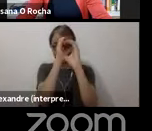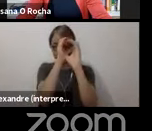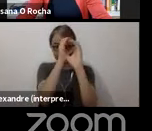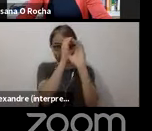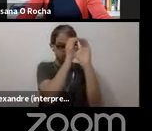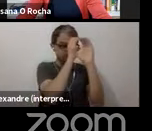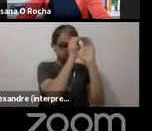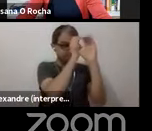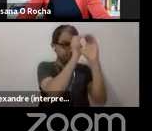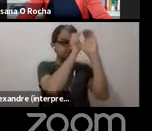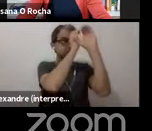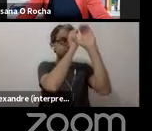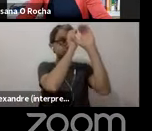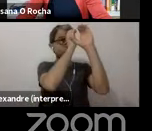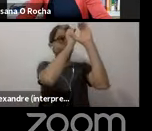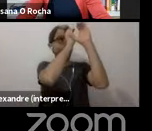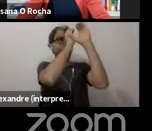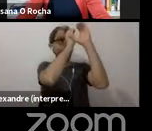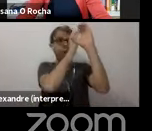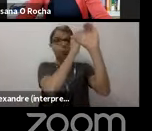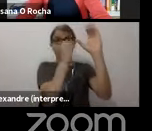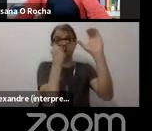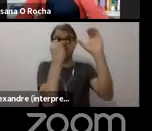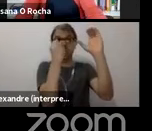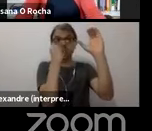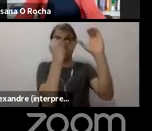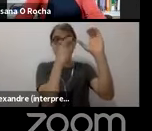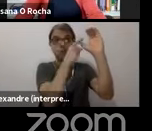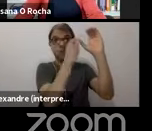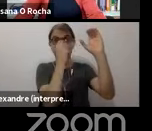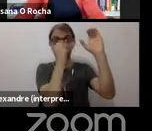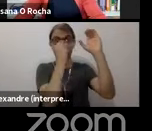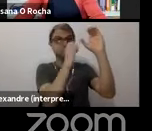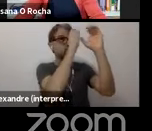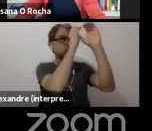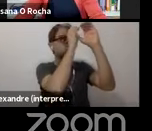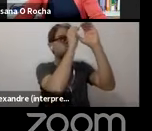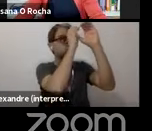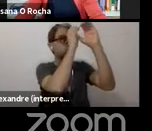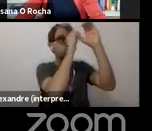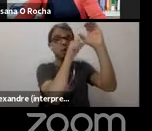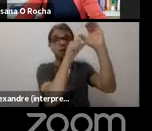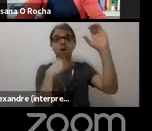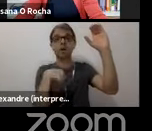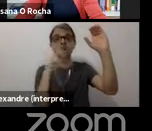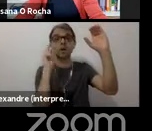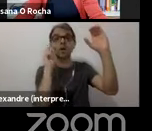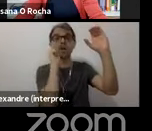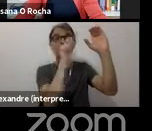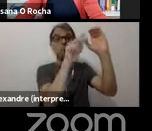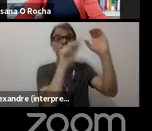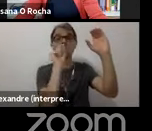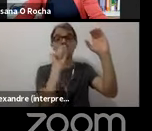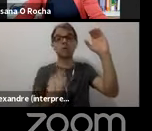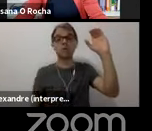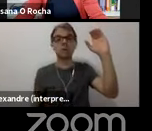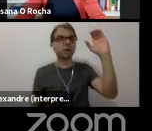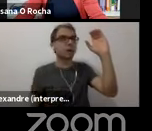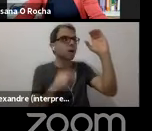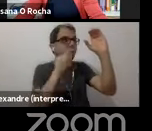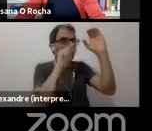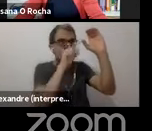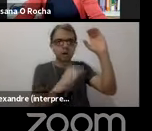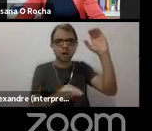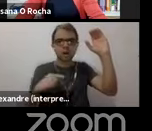luneta super poderosa. Você sabe o que eu tô vendo? A partir dessa roda de história, as